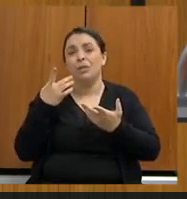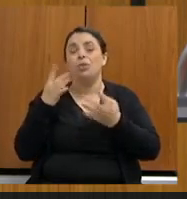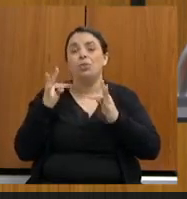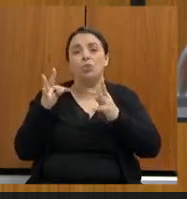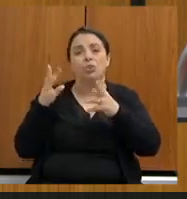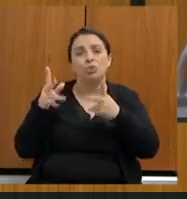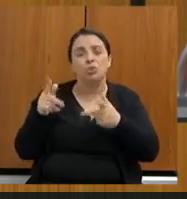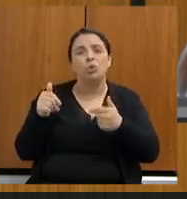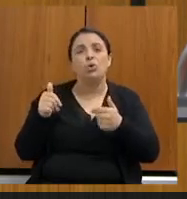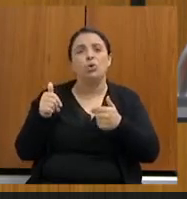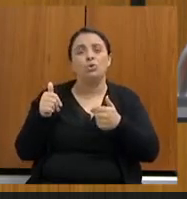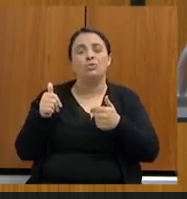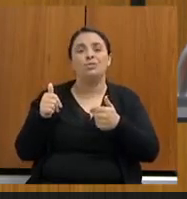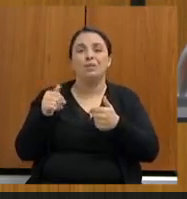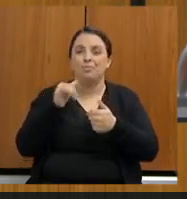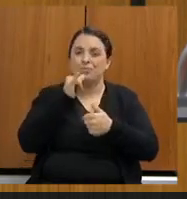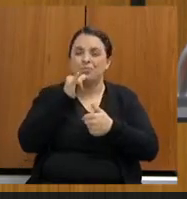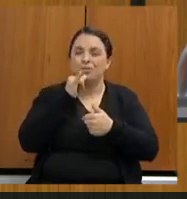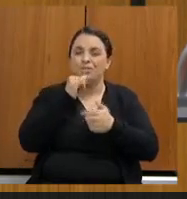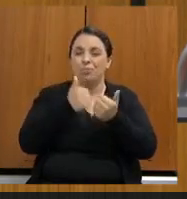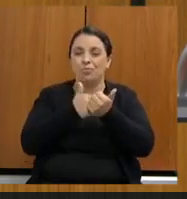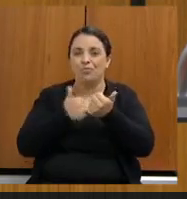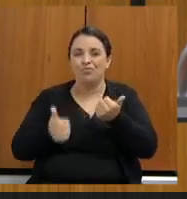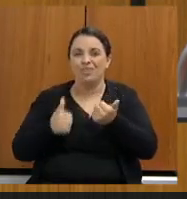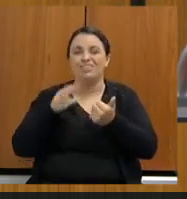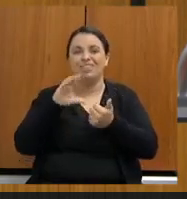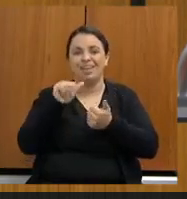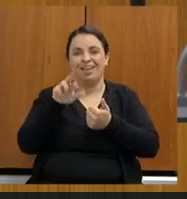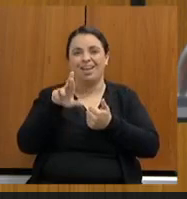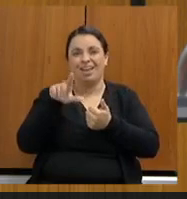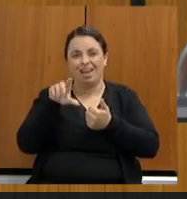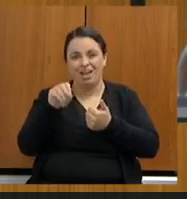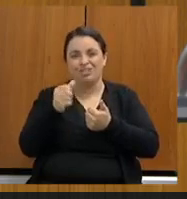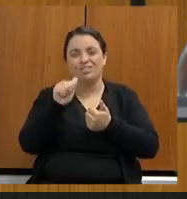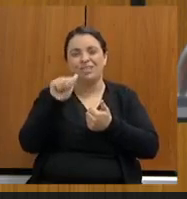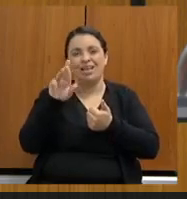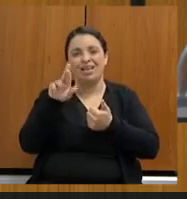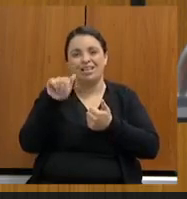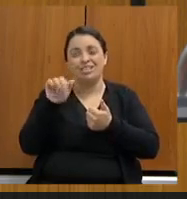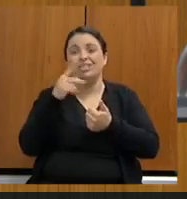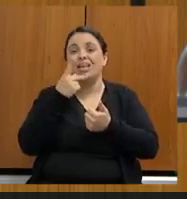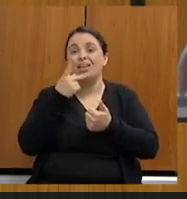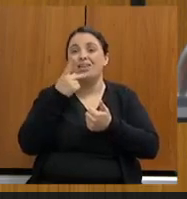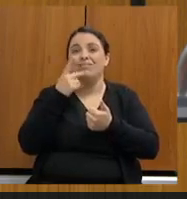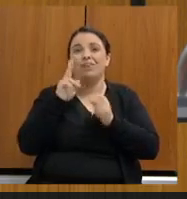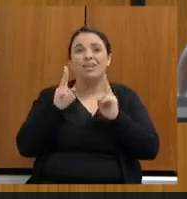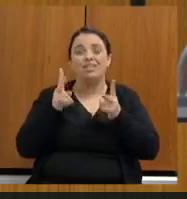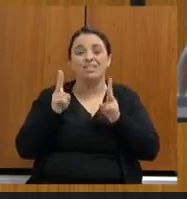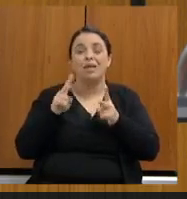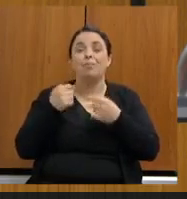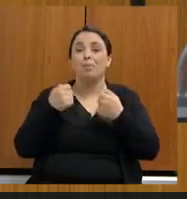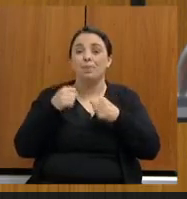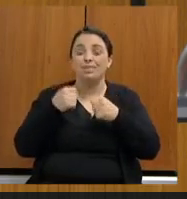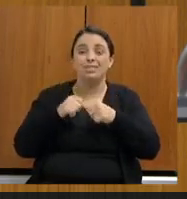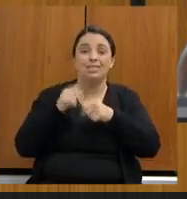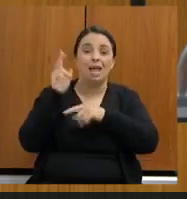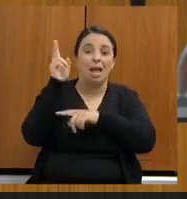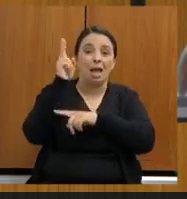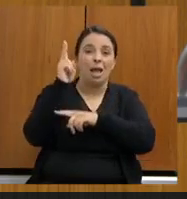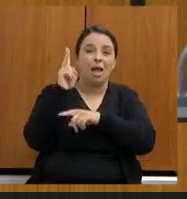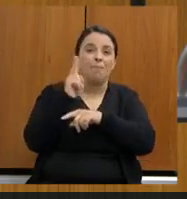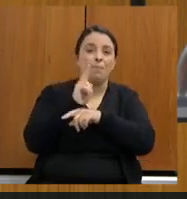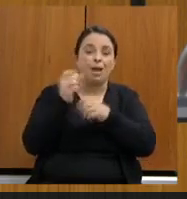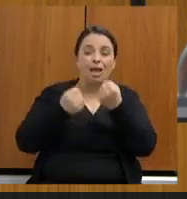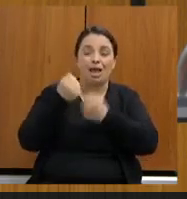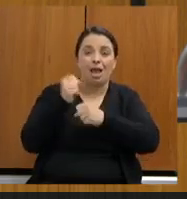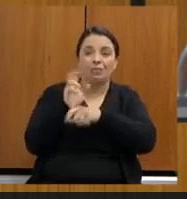que fica brigando pela Patrulha Rural o tempo todo por causa dos cafeicultores né roubando a saca